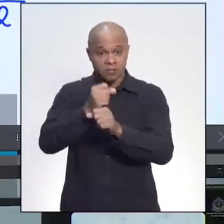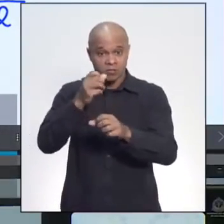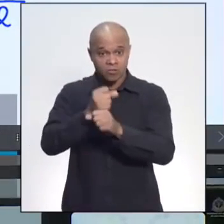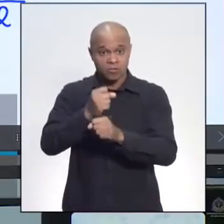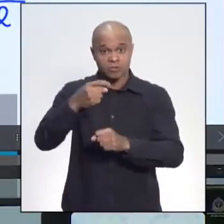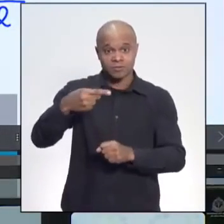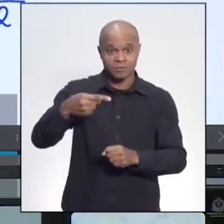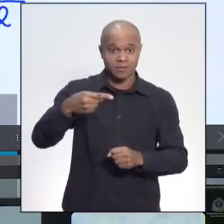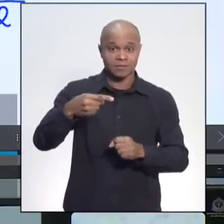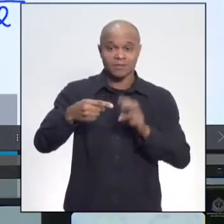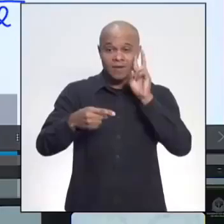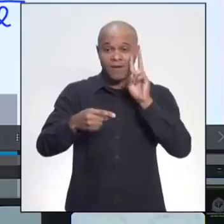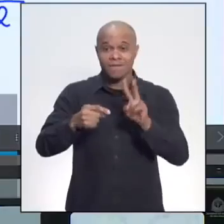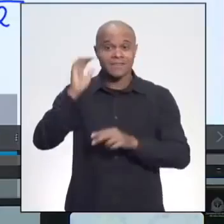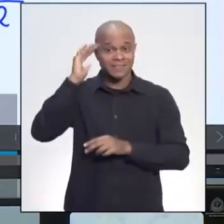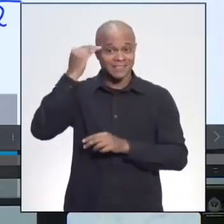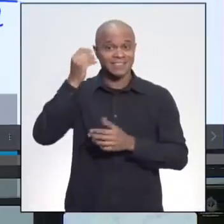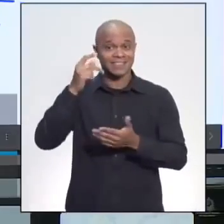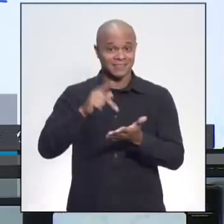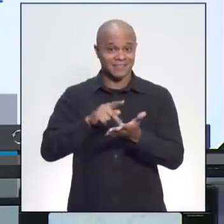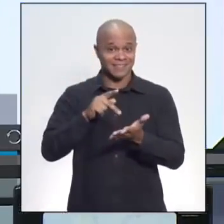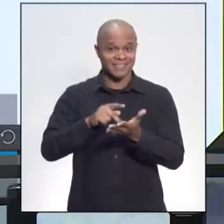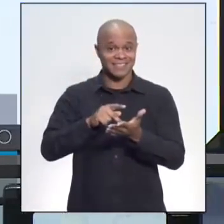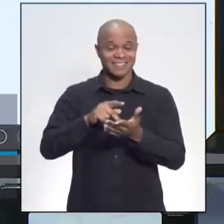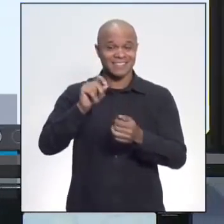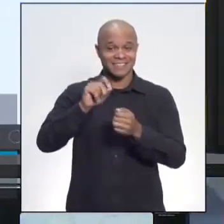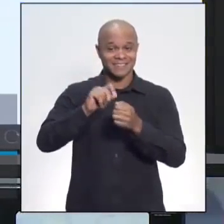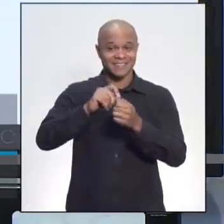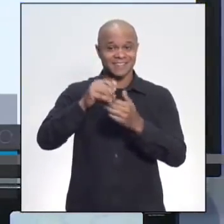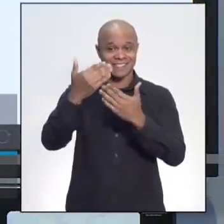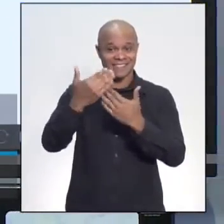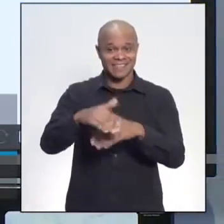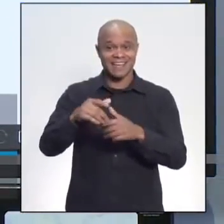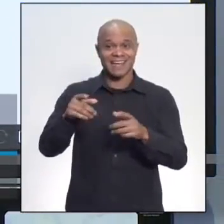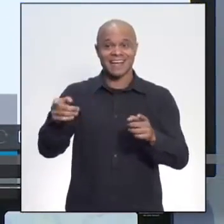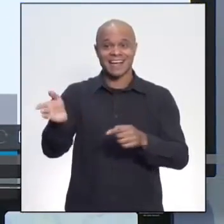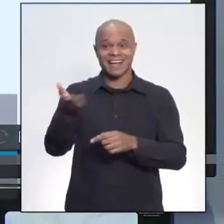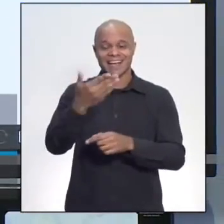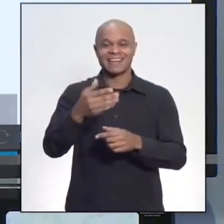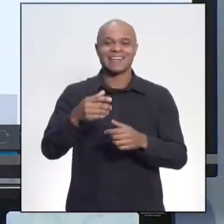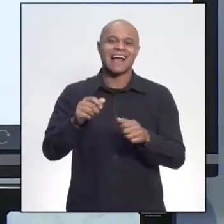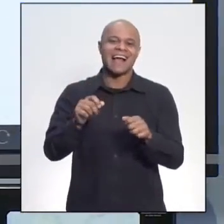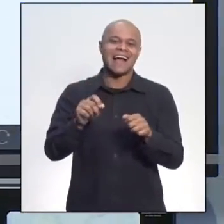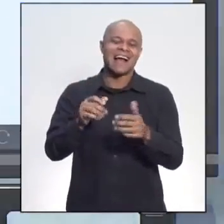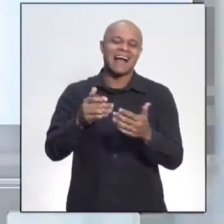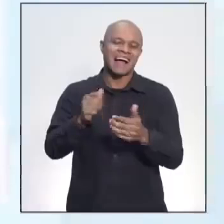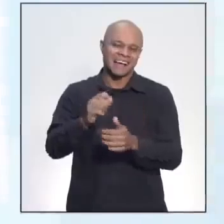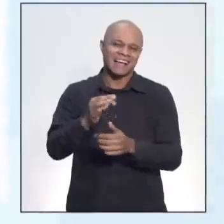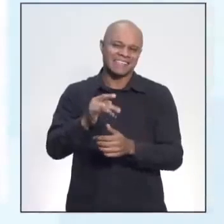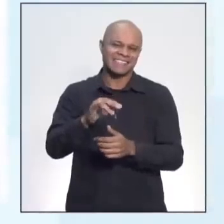Sim? Vamos ver se vocês entenderam? Vamos para uma atividade. Slide da atividade, por favor.